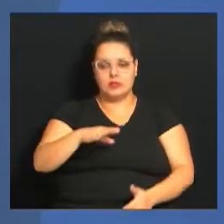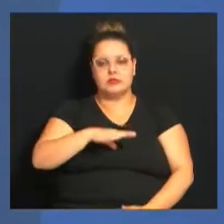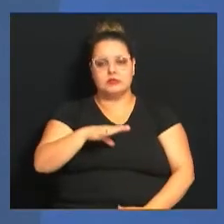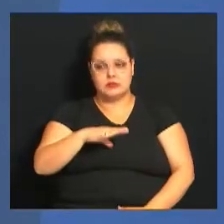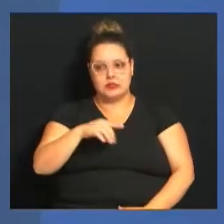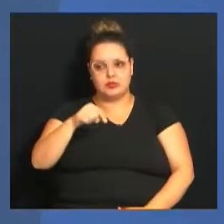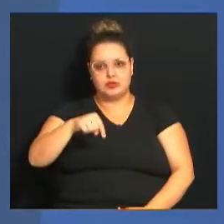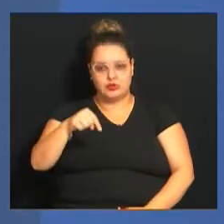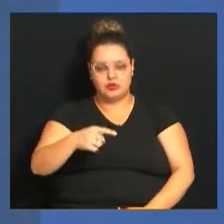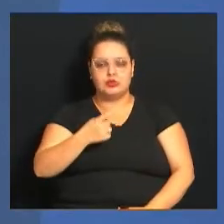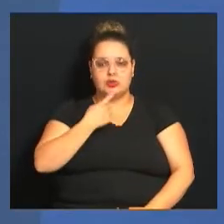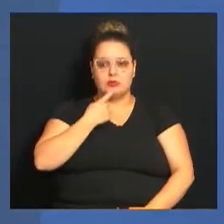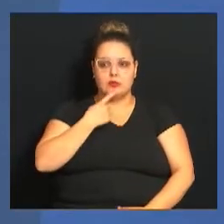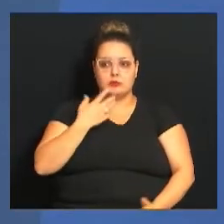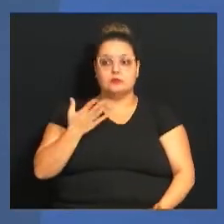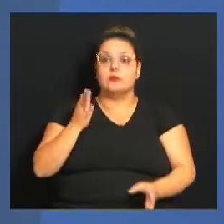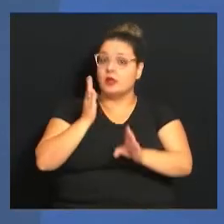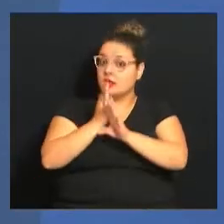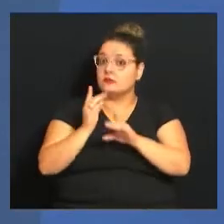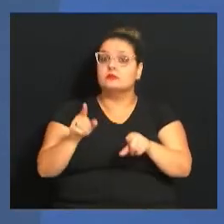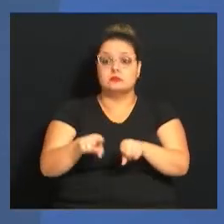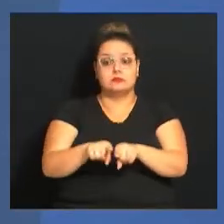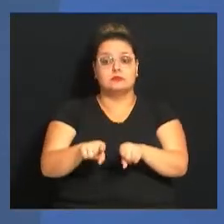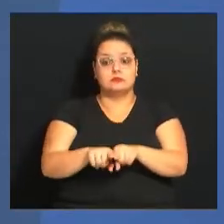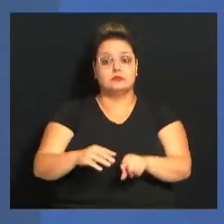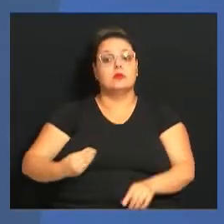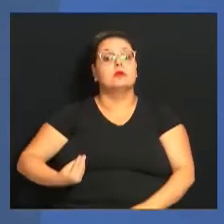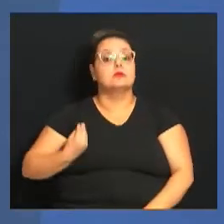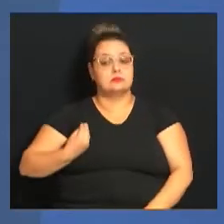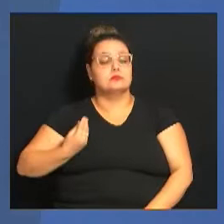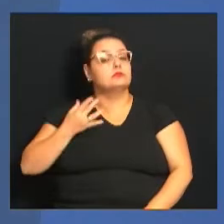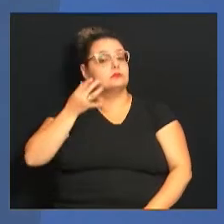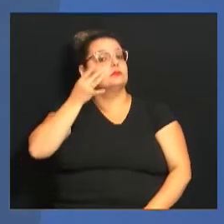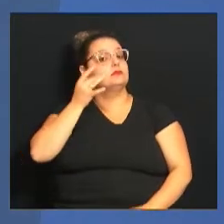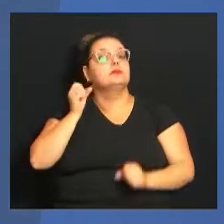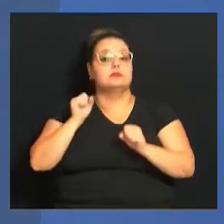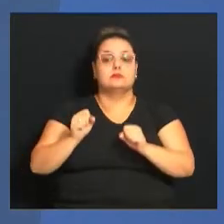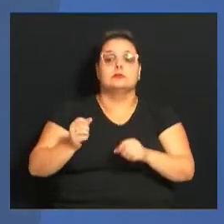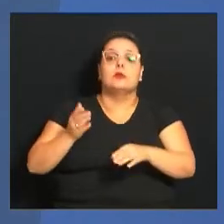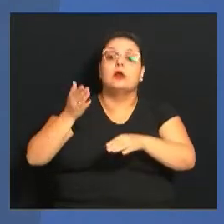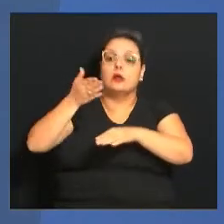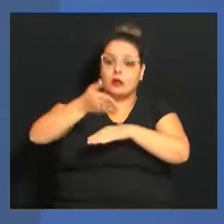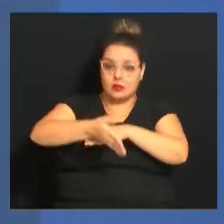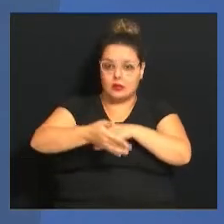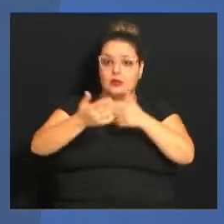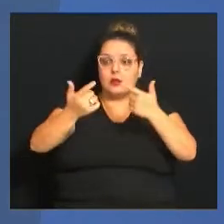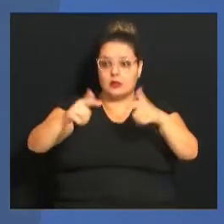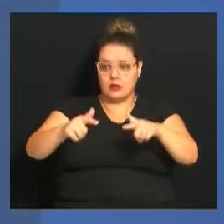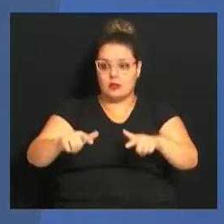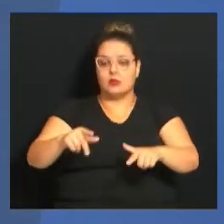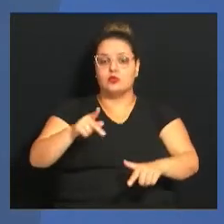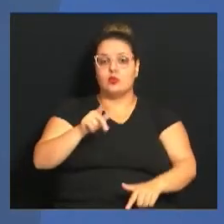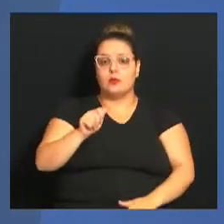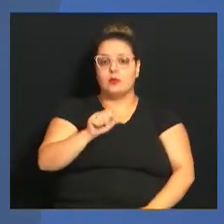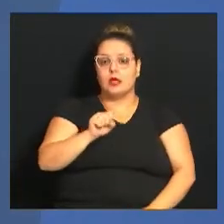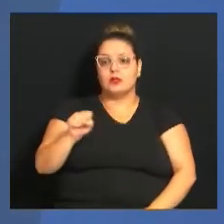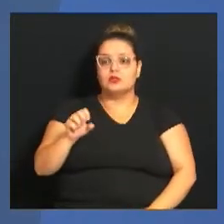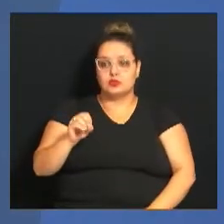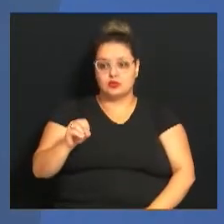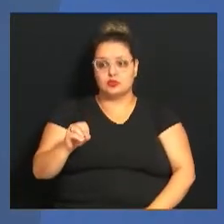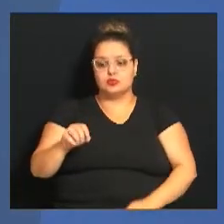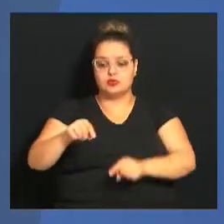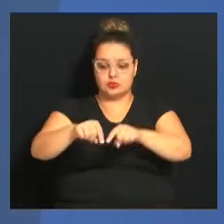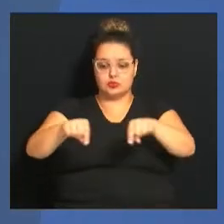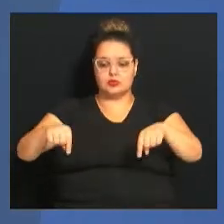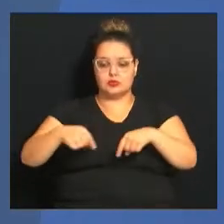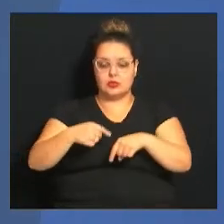cidade. Esse encontro também é presencial para quem puder ir presencialmente lá no Paço, vai ser lá no Salão Vermelho do